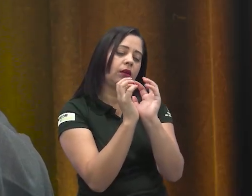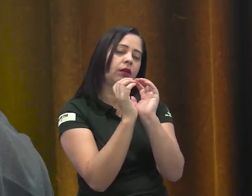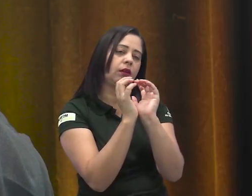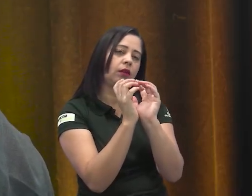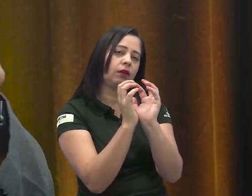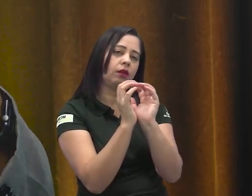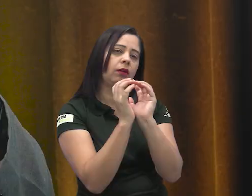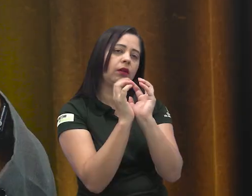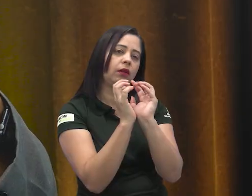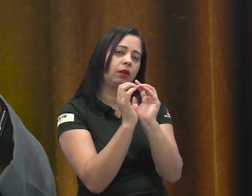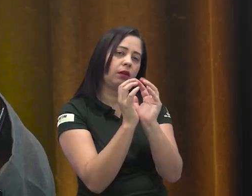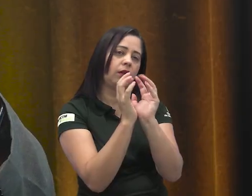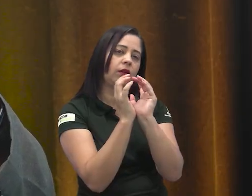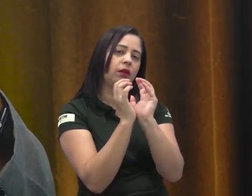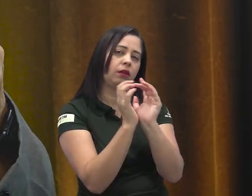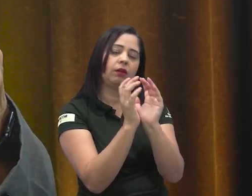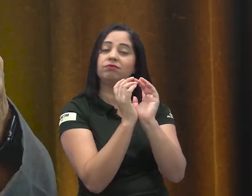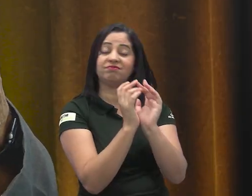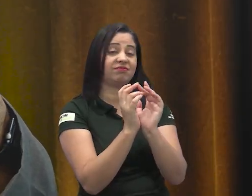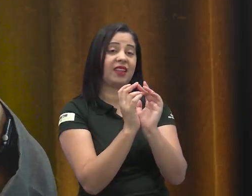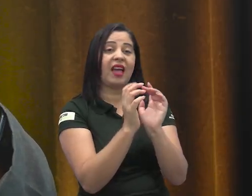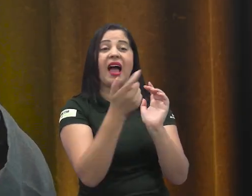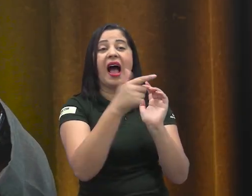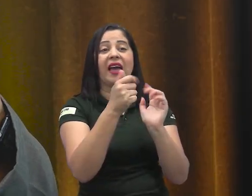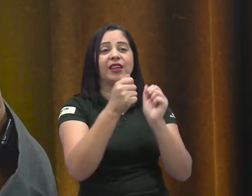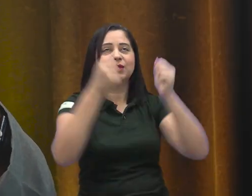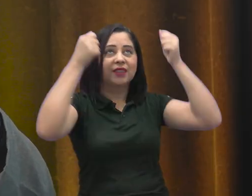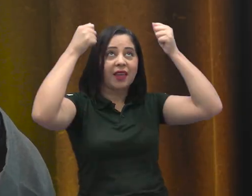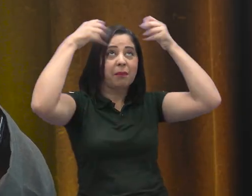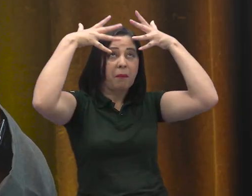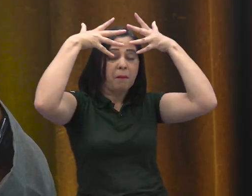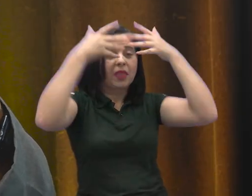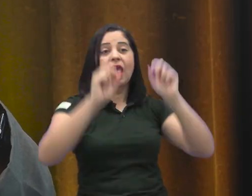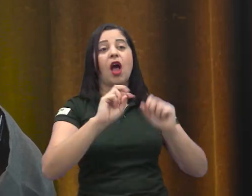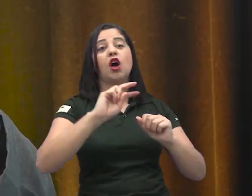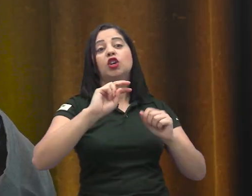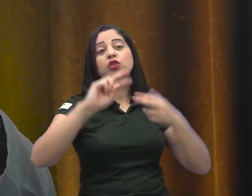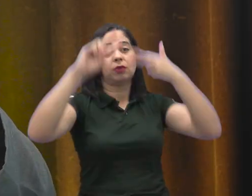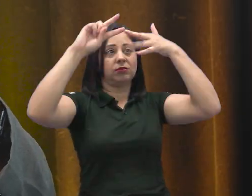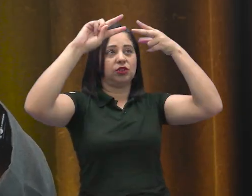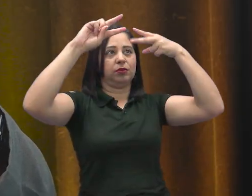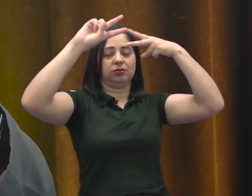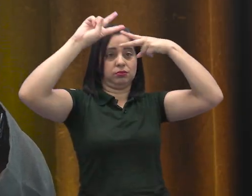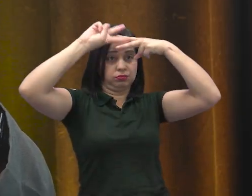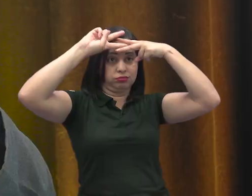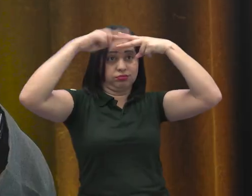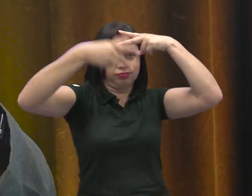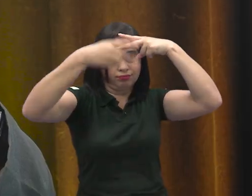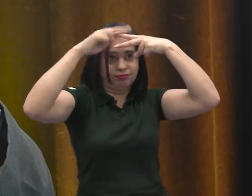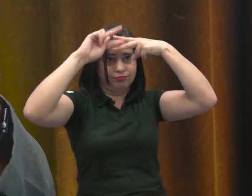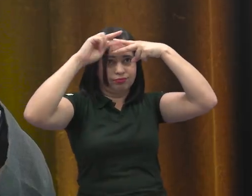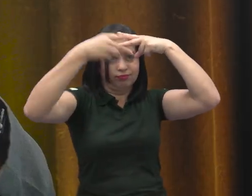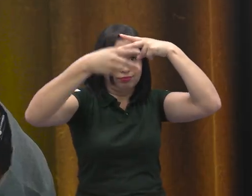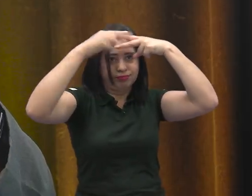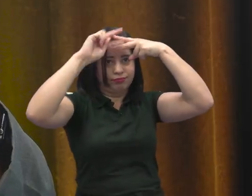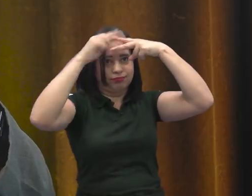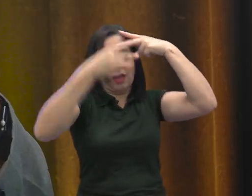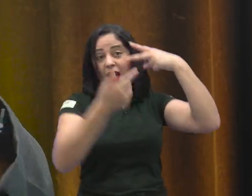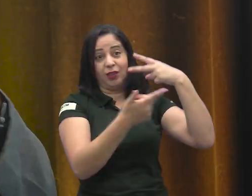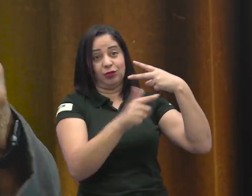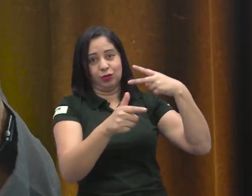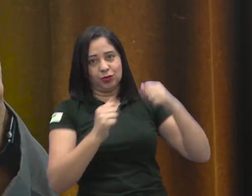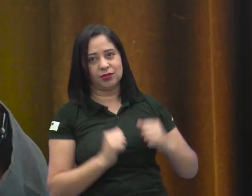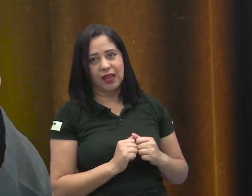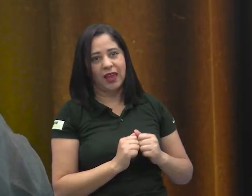ter exaustão. E aí não tem mais neurotransmissor suficiente, então o sistema começa a